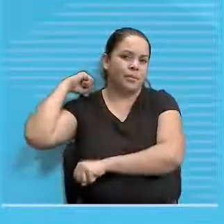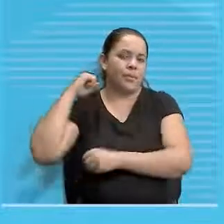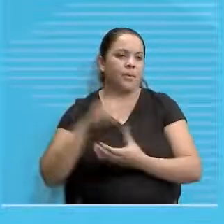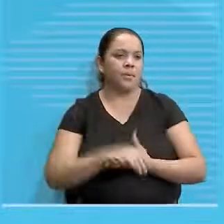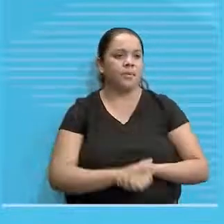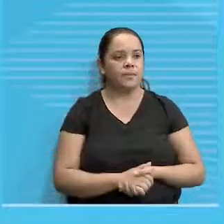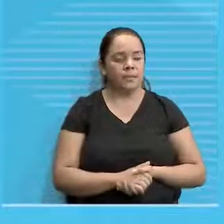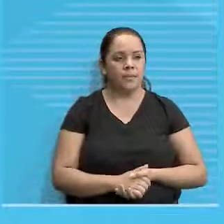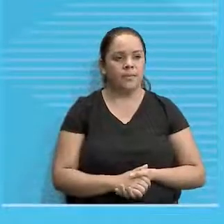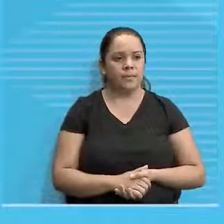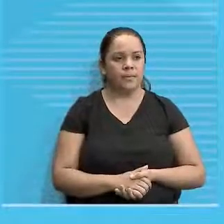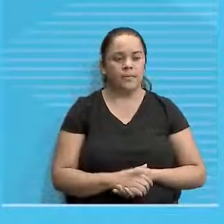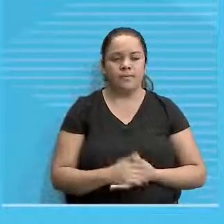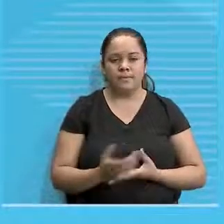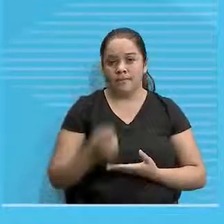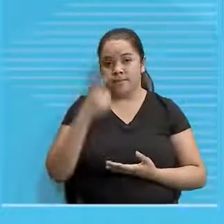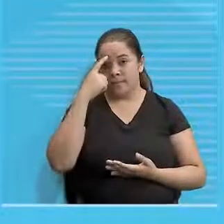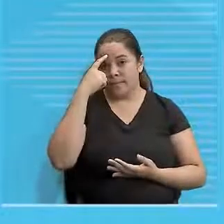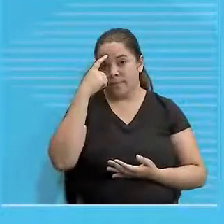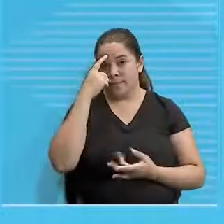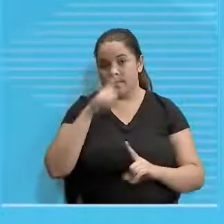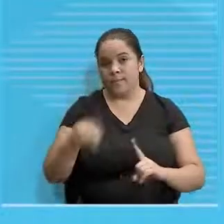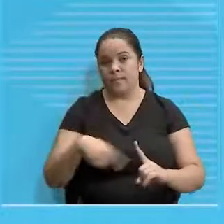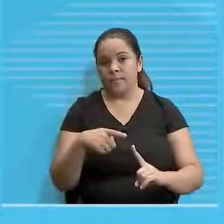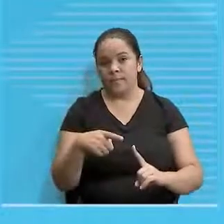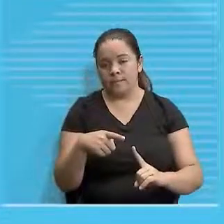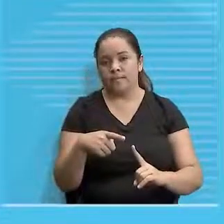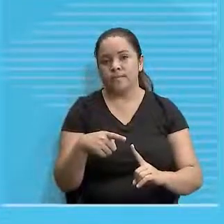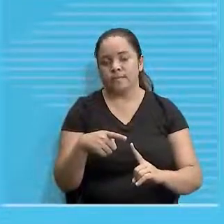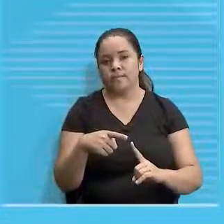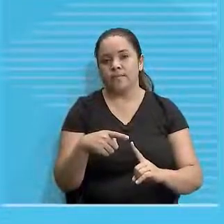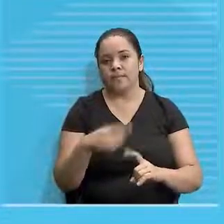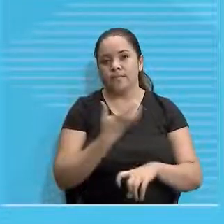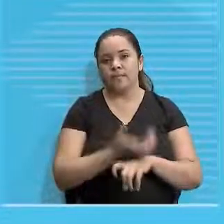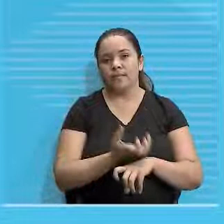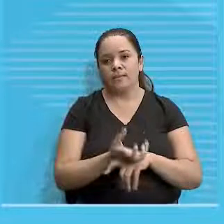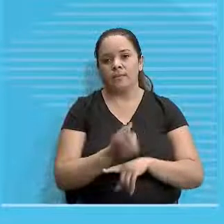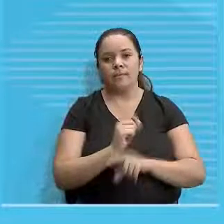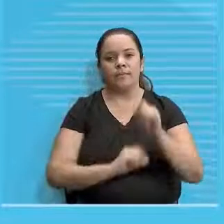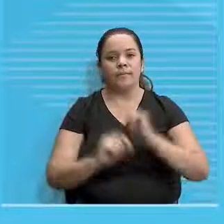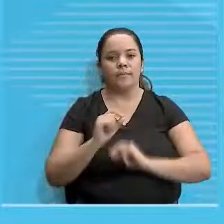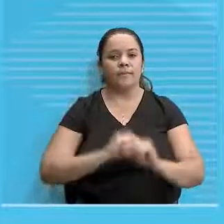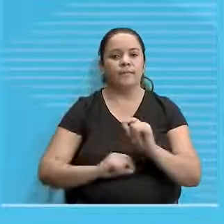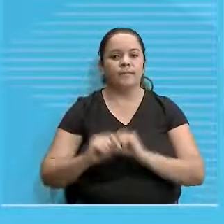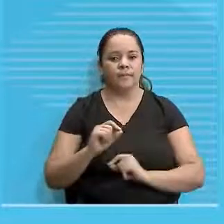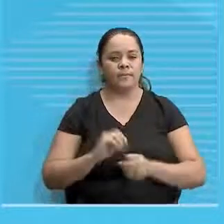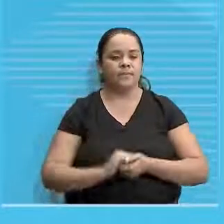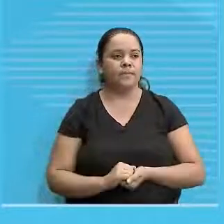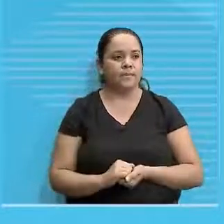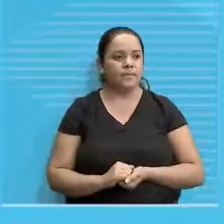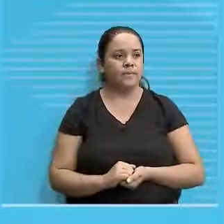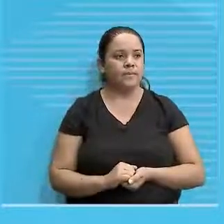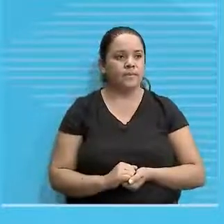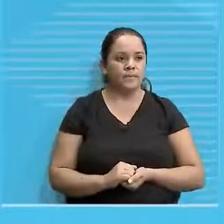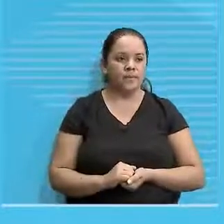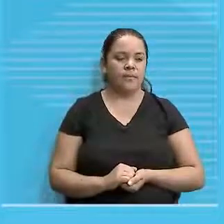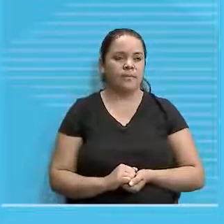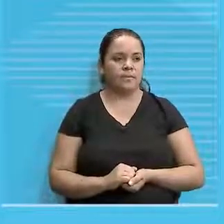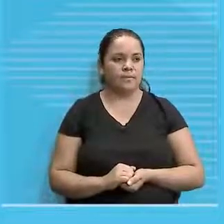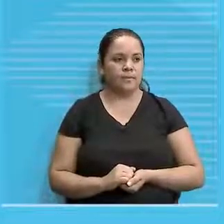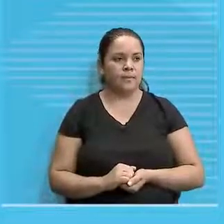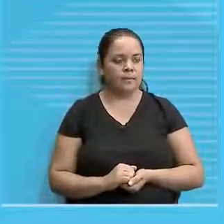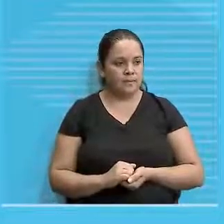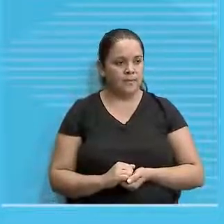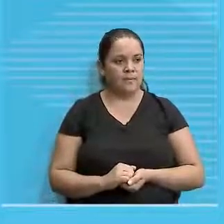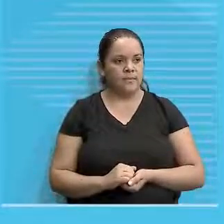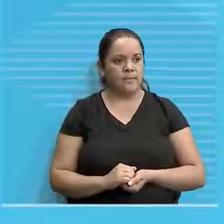saber escolher a tua profissão, mas tu vai saber, né? Porque a gente está fazendo aqui atividades que a gente está